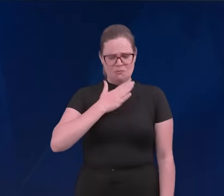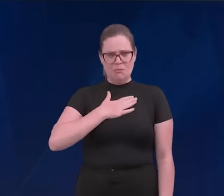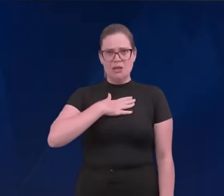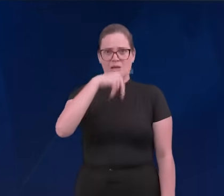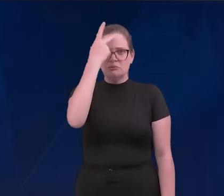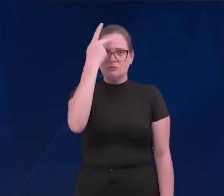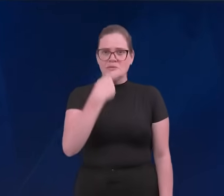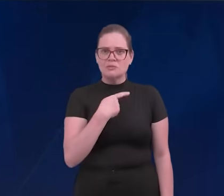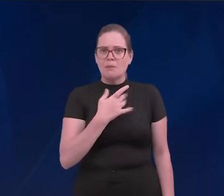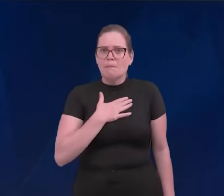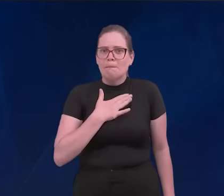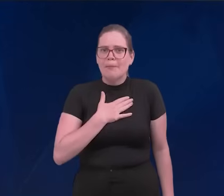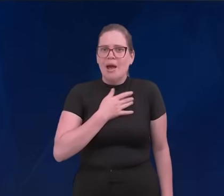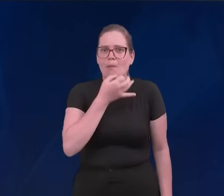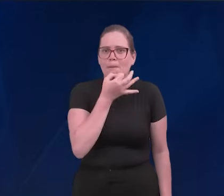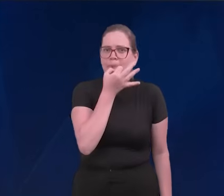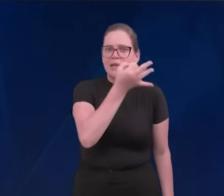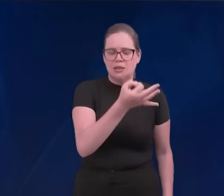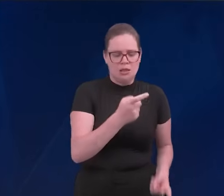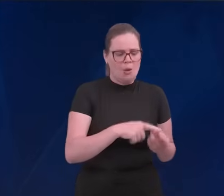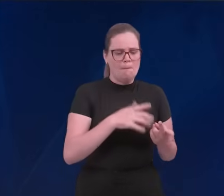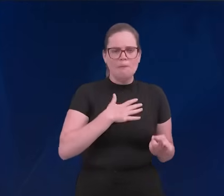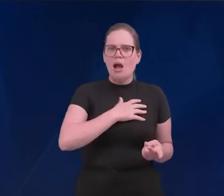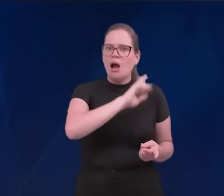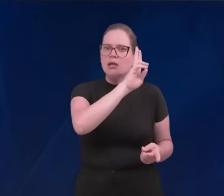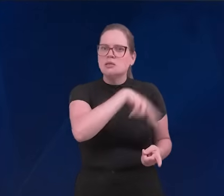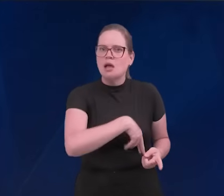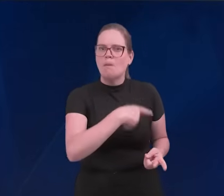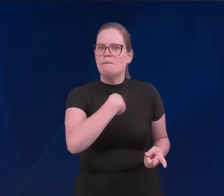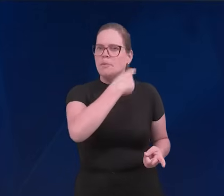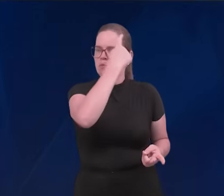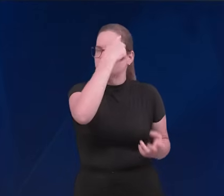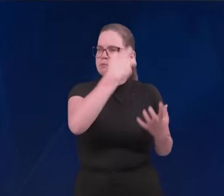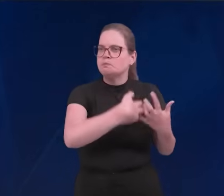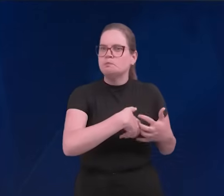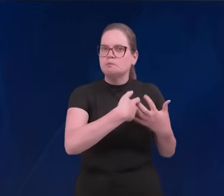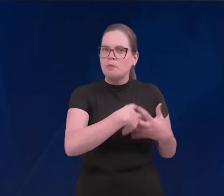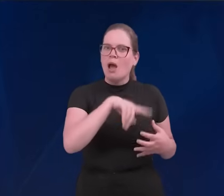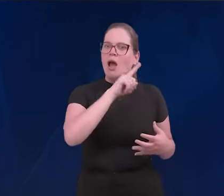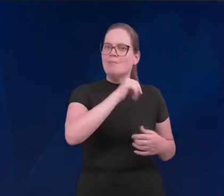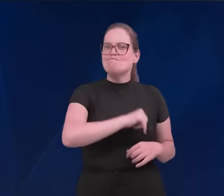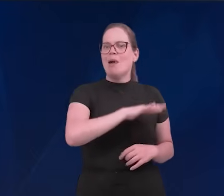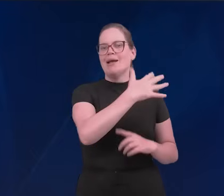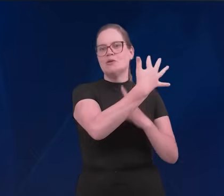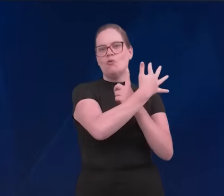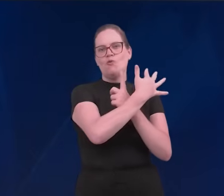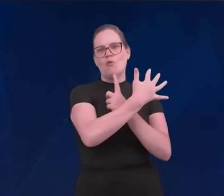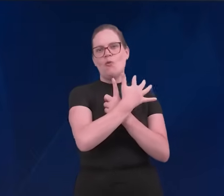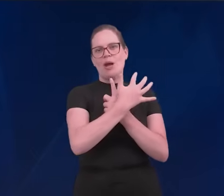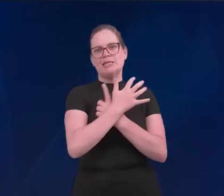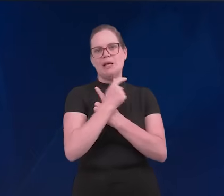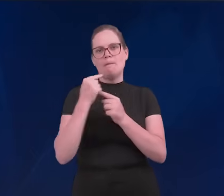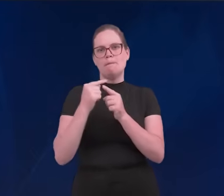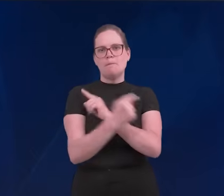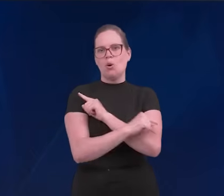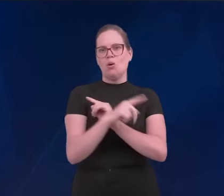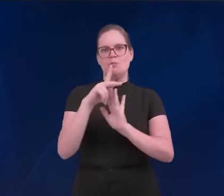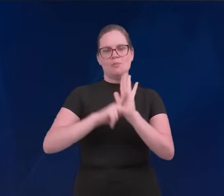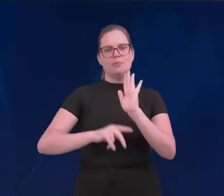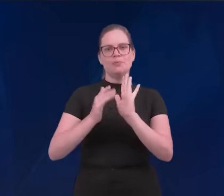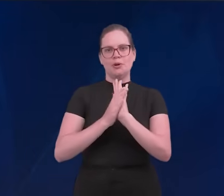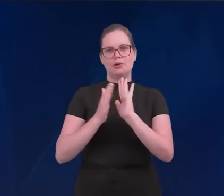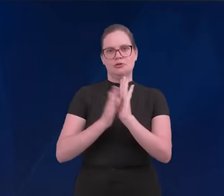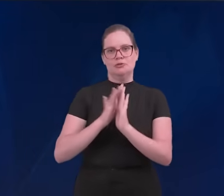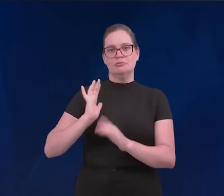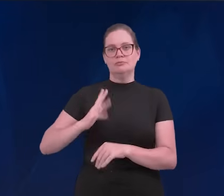própria, o argumento, a razão do homem, são grandes opositores ao projeto de salvação